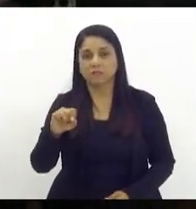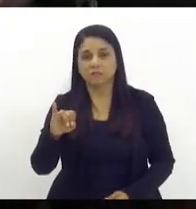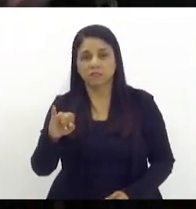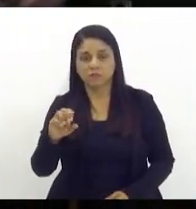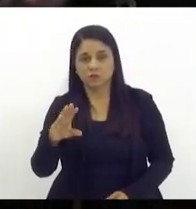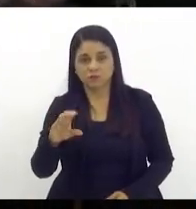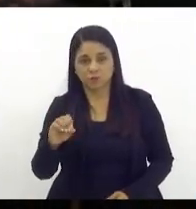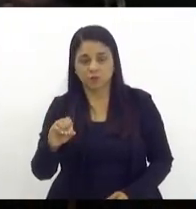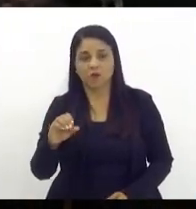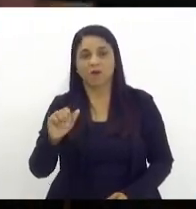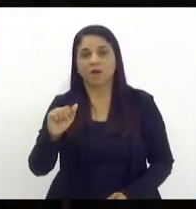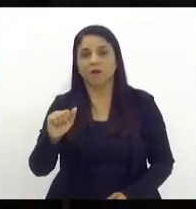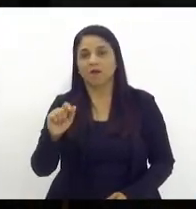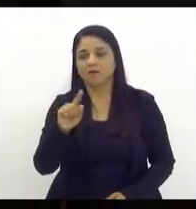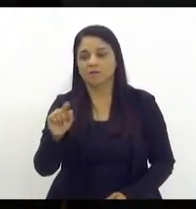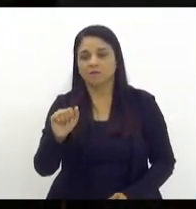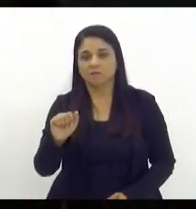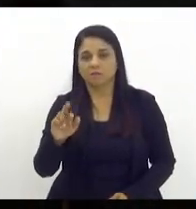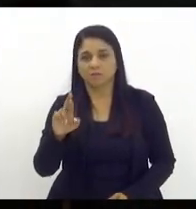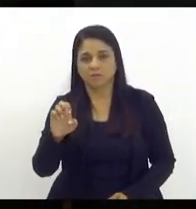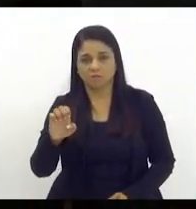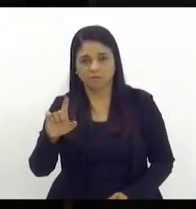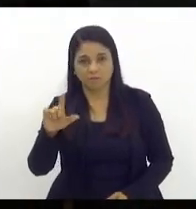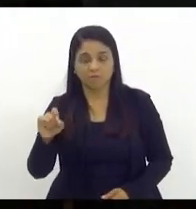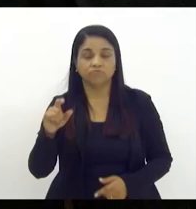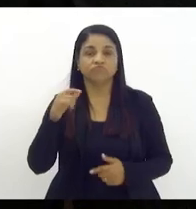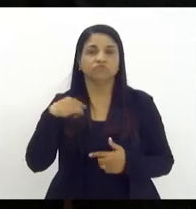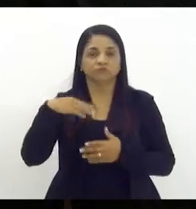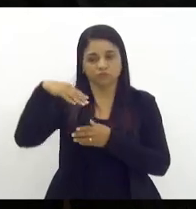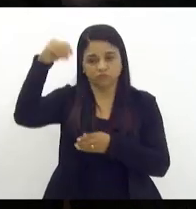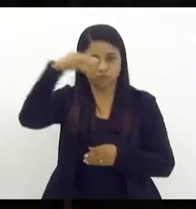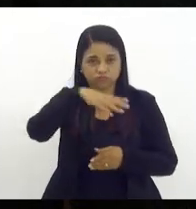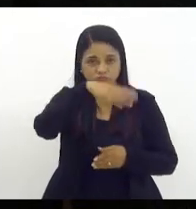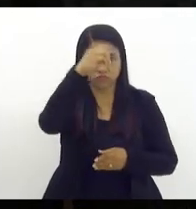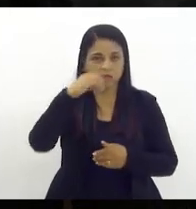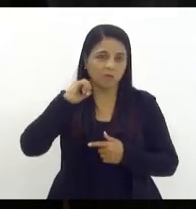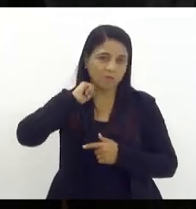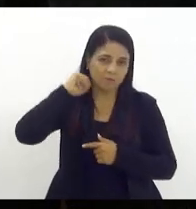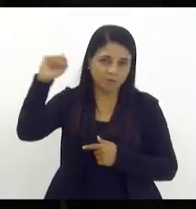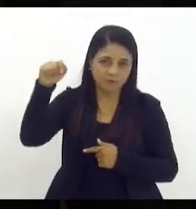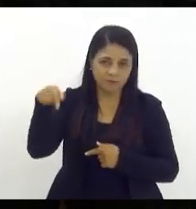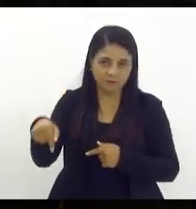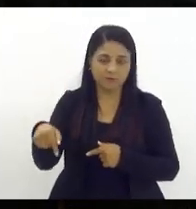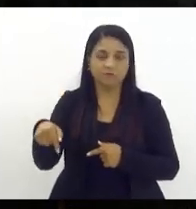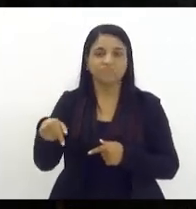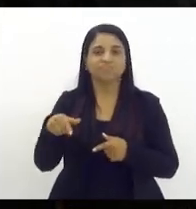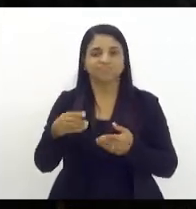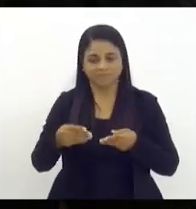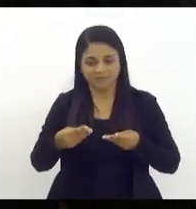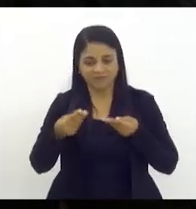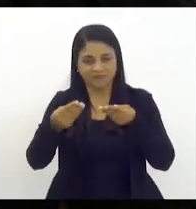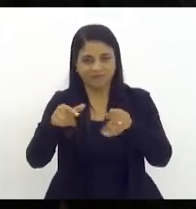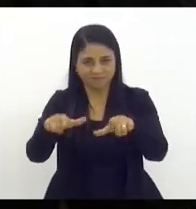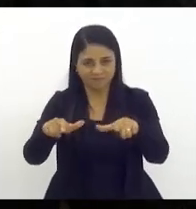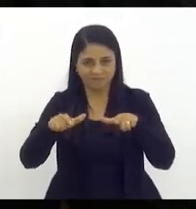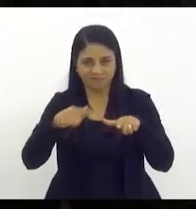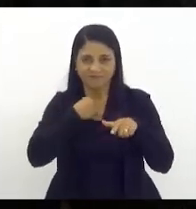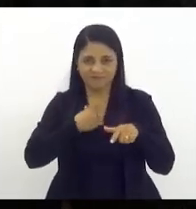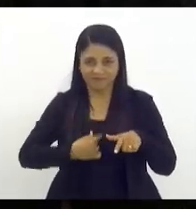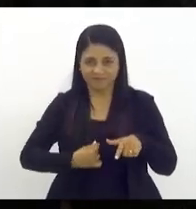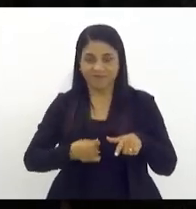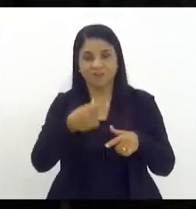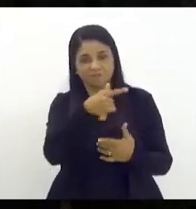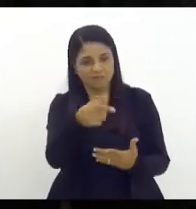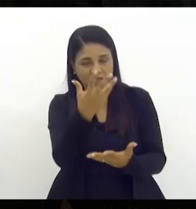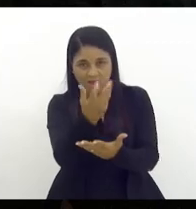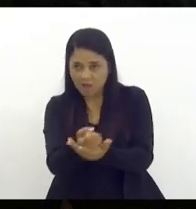Palácio Tiradentes para a entrega desta honraria, que é a medalha Tiradentes aqui, através da aprovação dos senhores